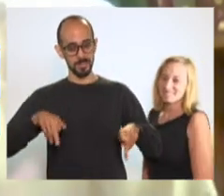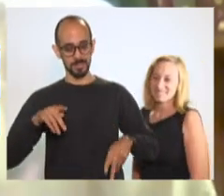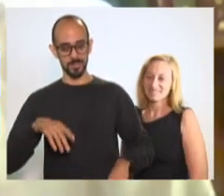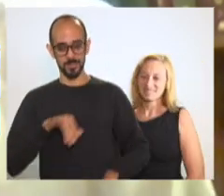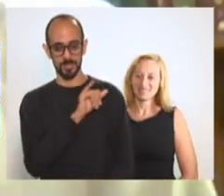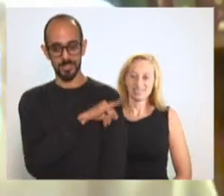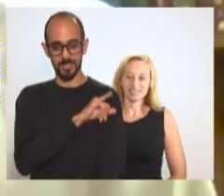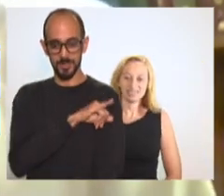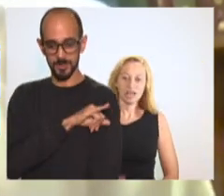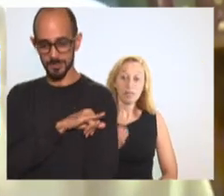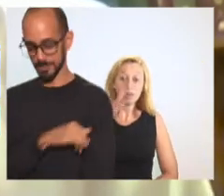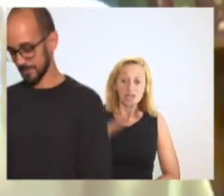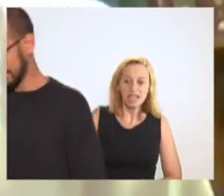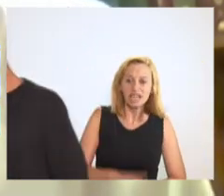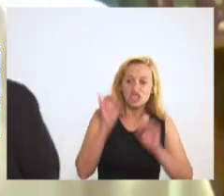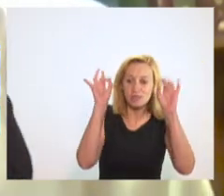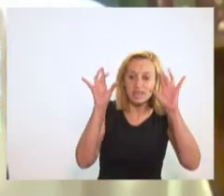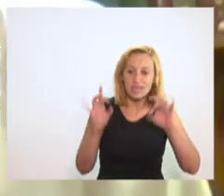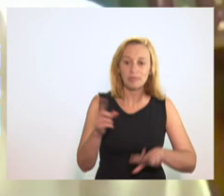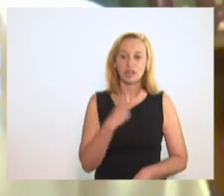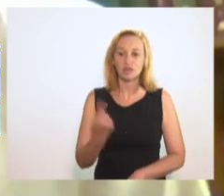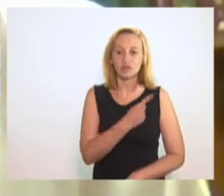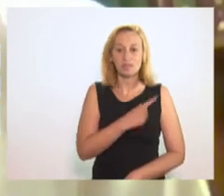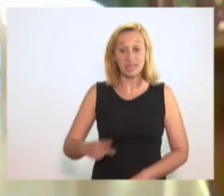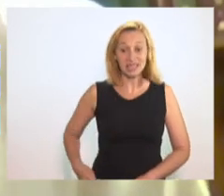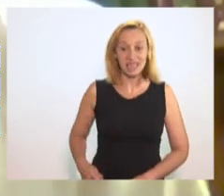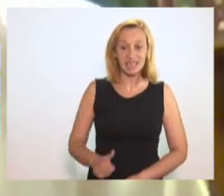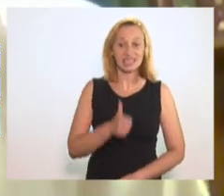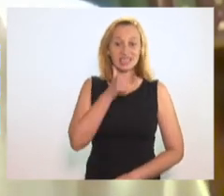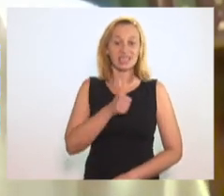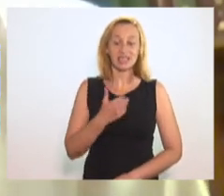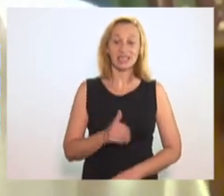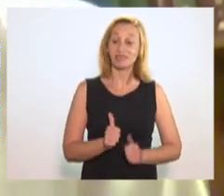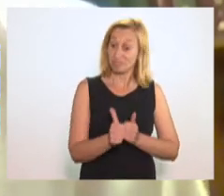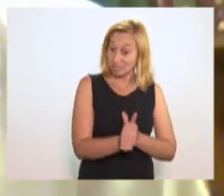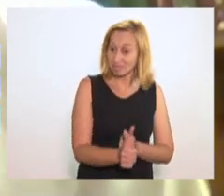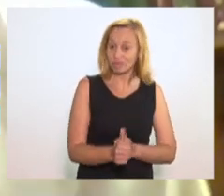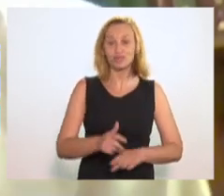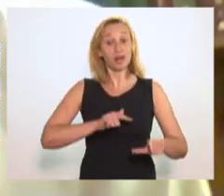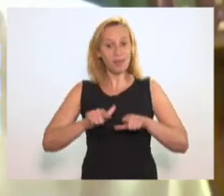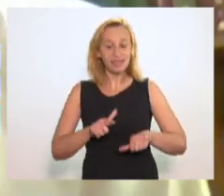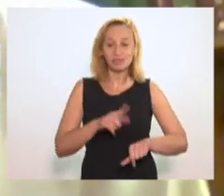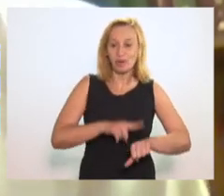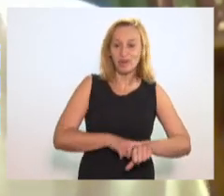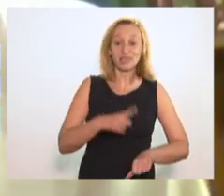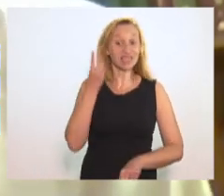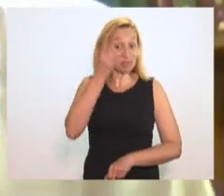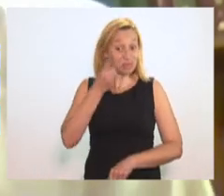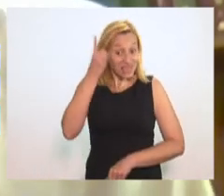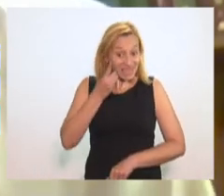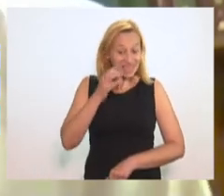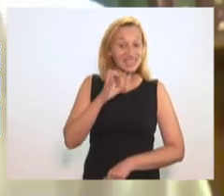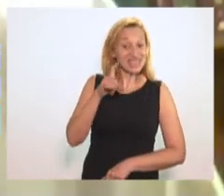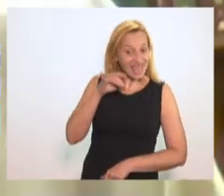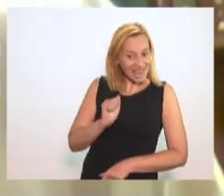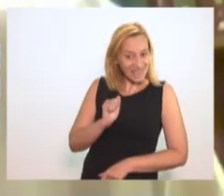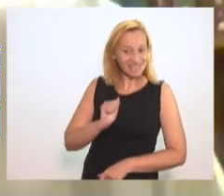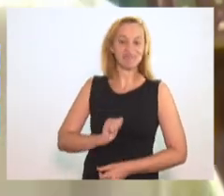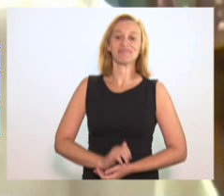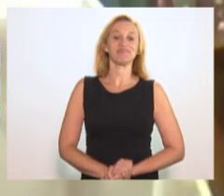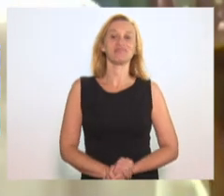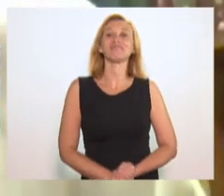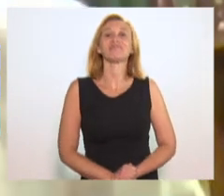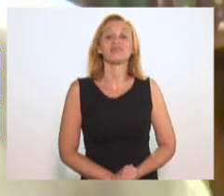uma boa tarde especial para a nossa presidenta que está aí na frente nos trabalhos nesse momento a nossa deputada Célia Jordão